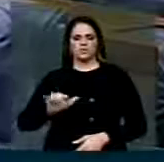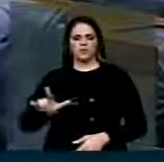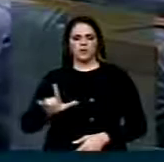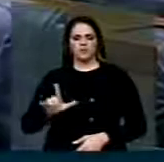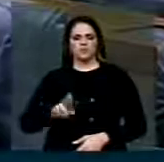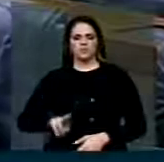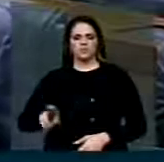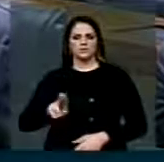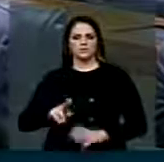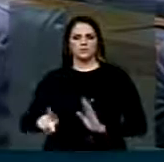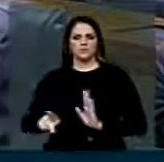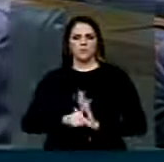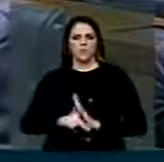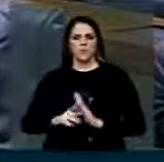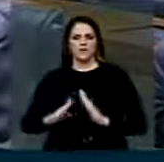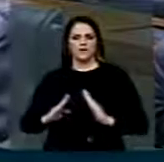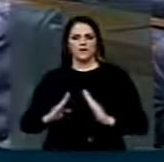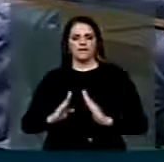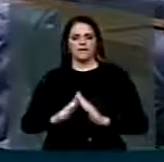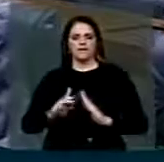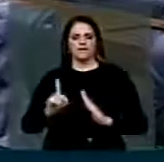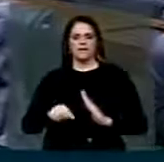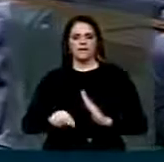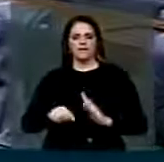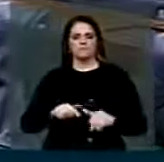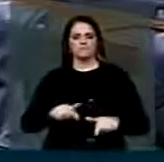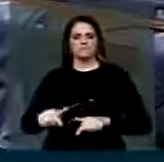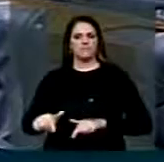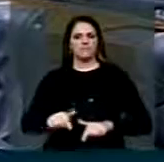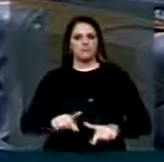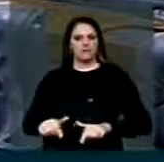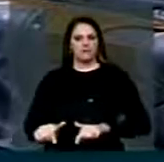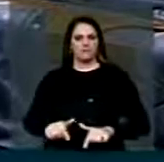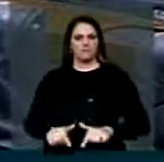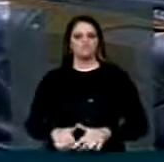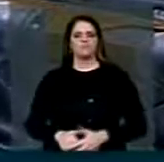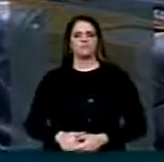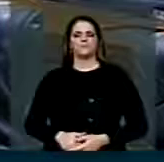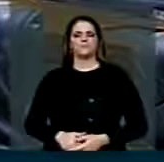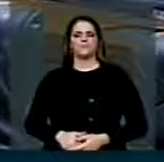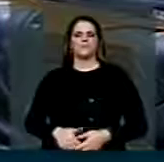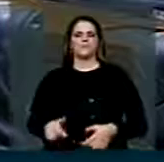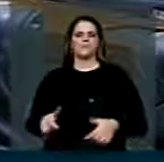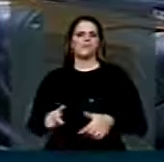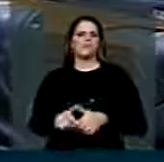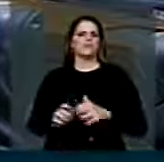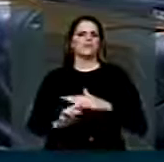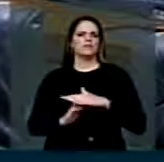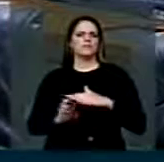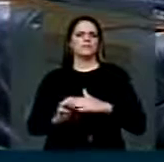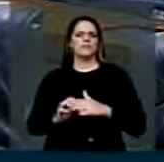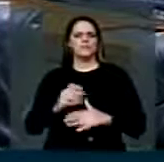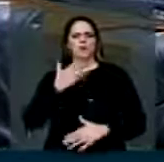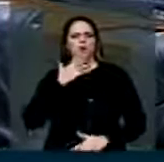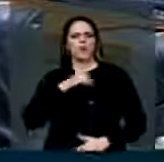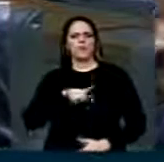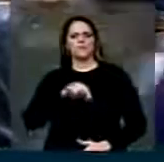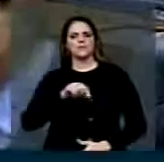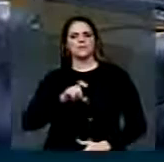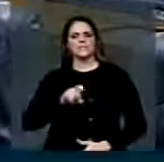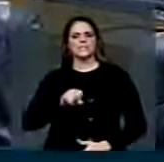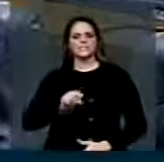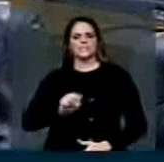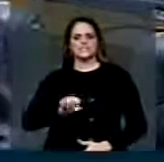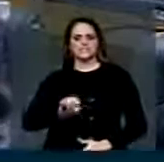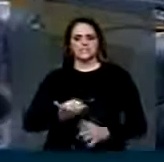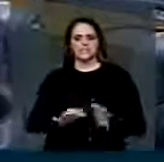própria residência como sede para o exercício de sua atividade. O pequeno empresário, tanto pelo Simples Nacional, com faturamento de